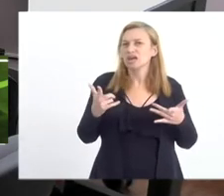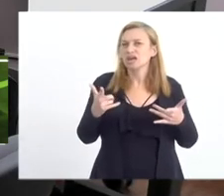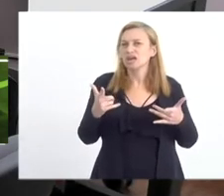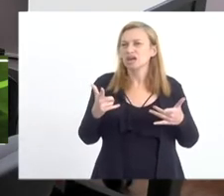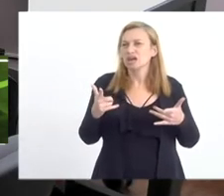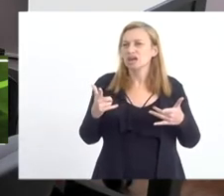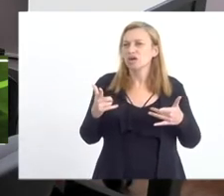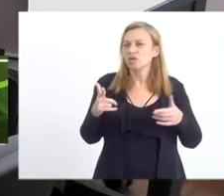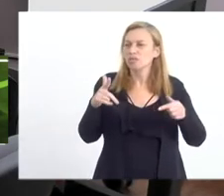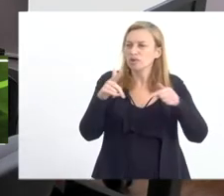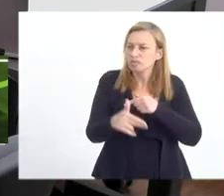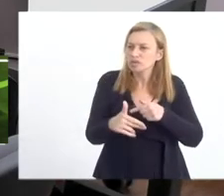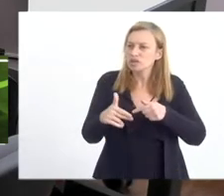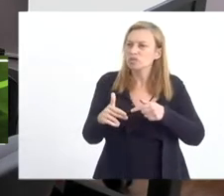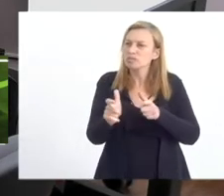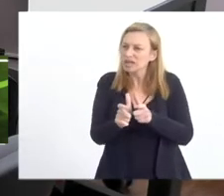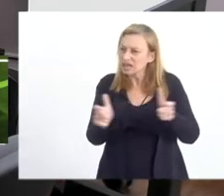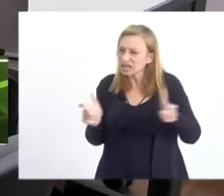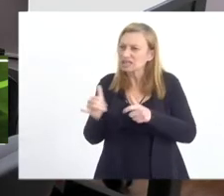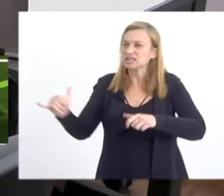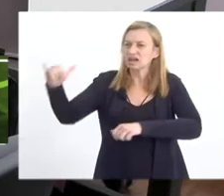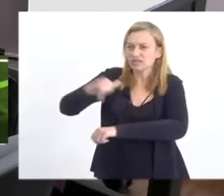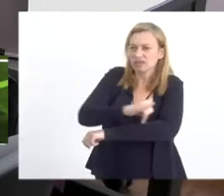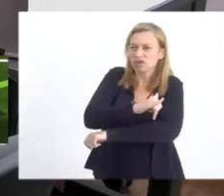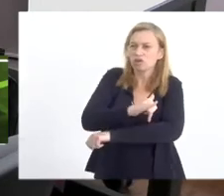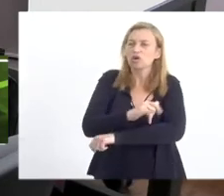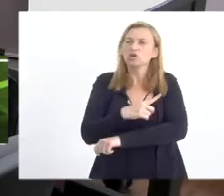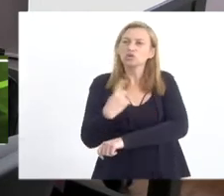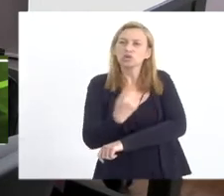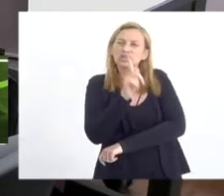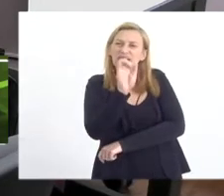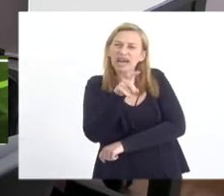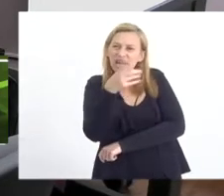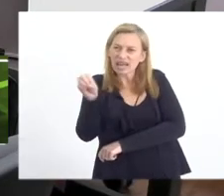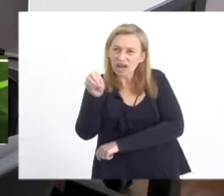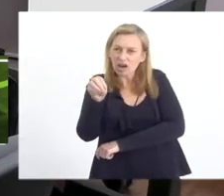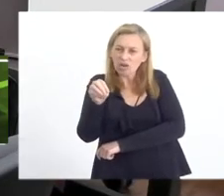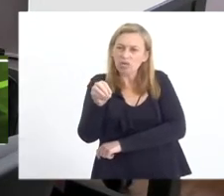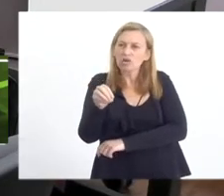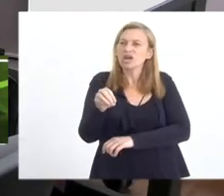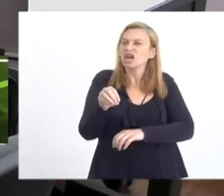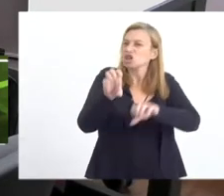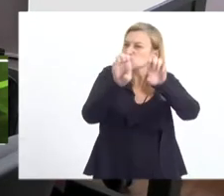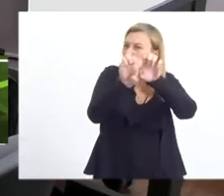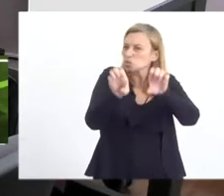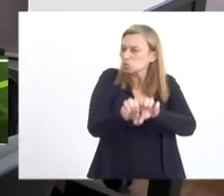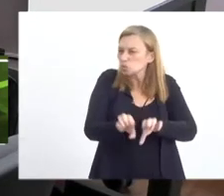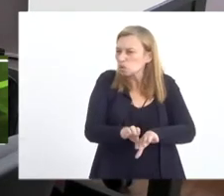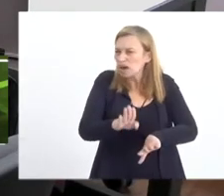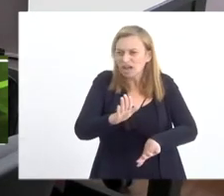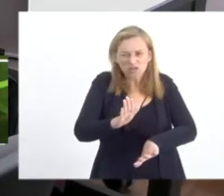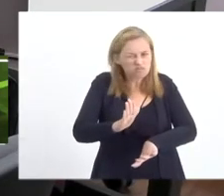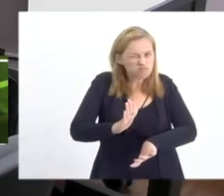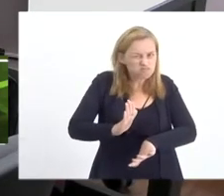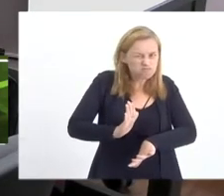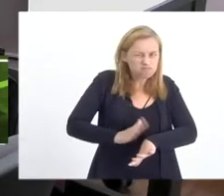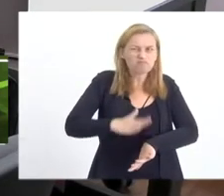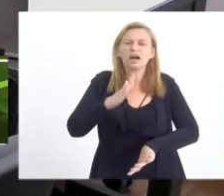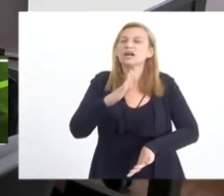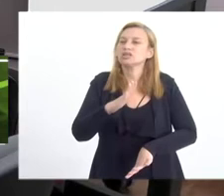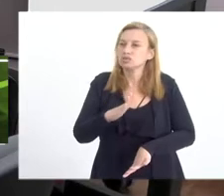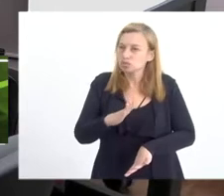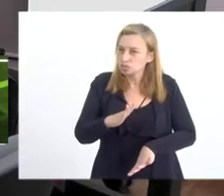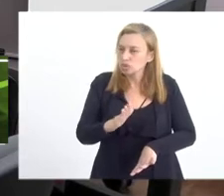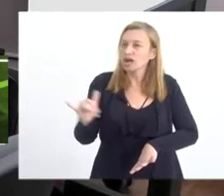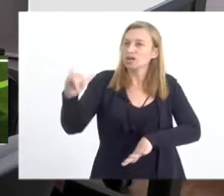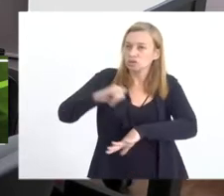nosso Galeão é o aeroporto mais bem estruturado da América Central para baixo.